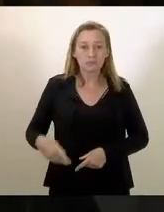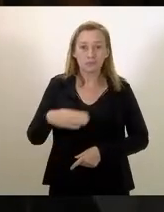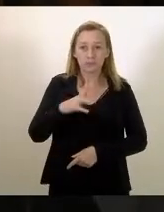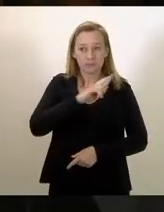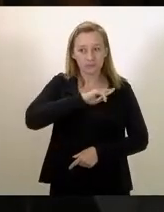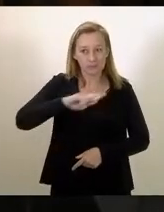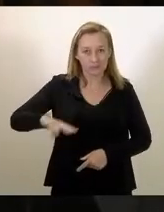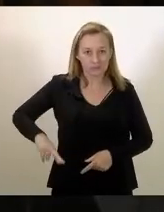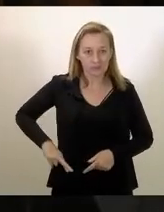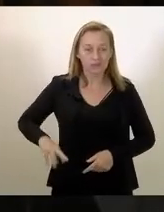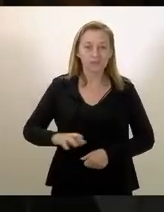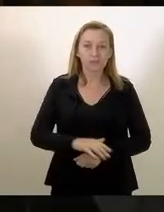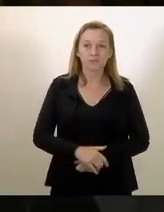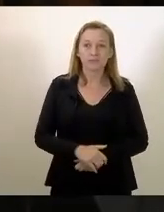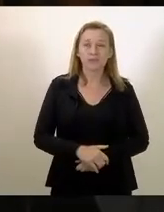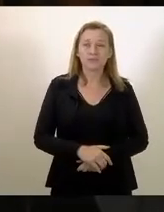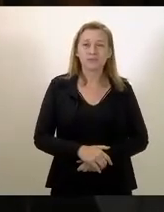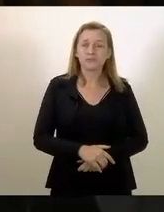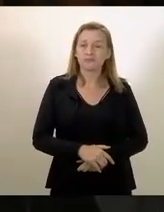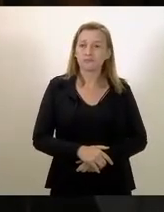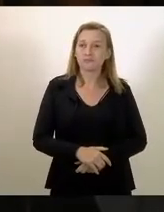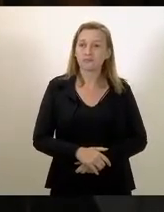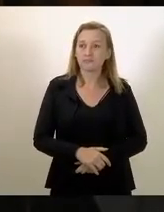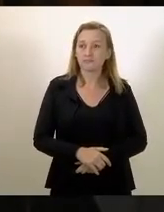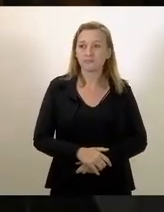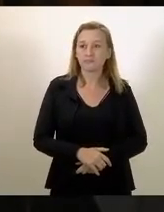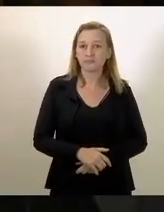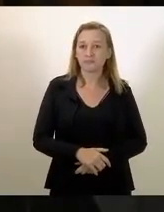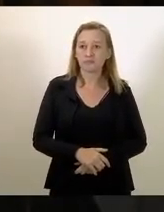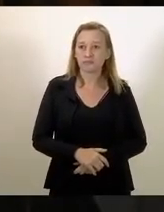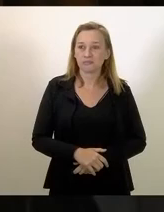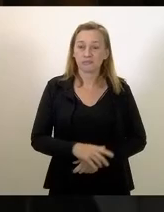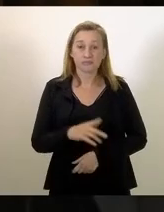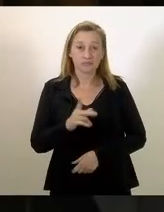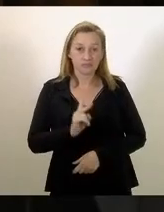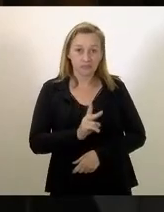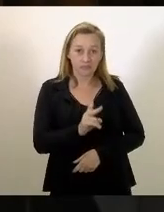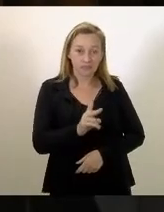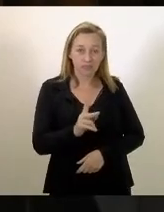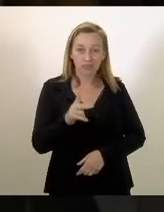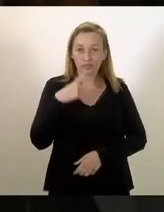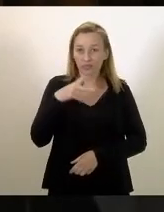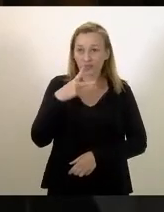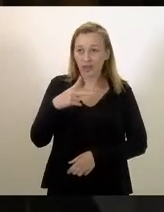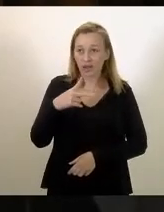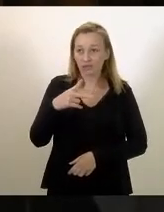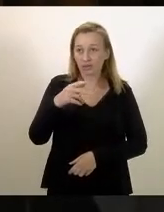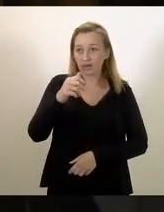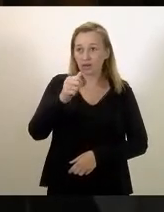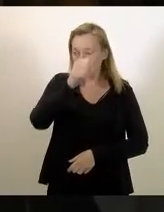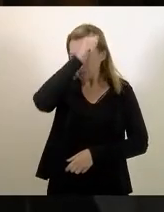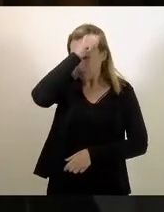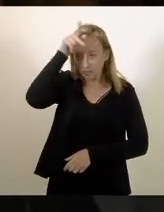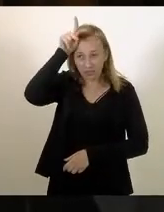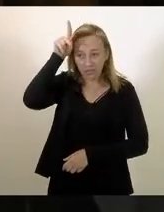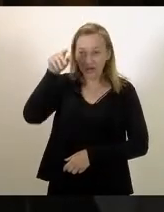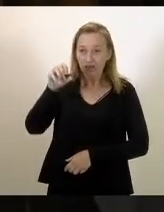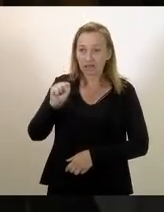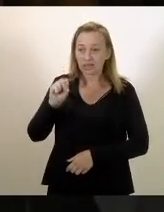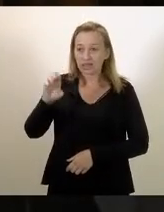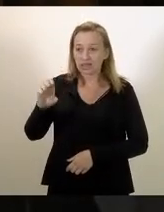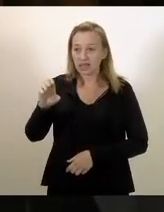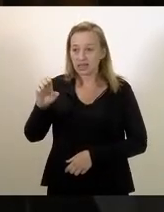a cada momento como dizia o prefeito César Maia cria um